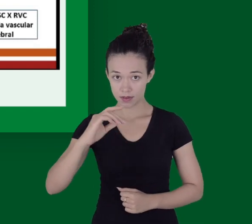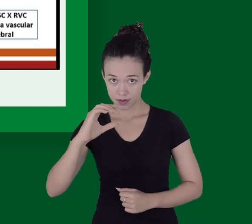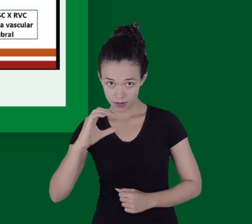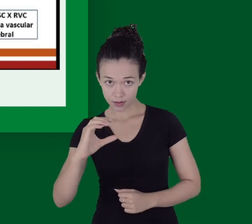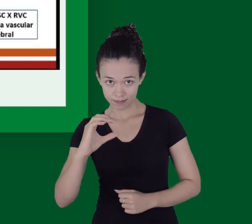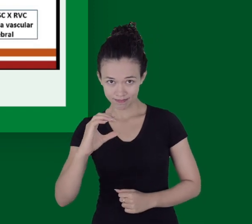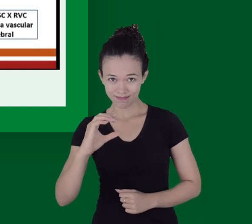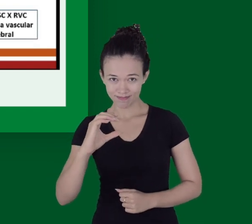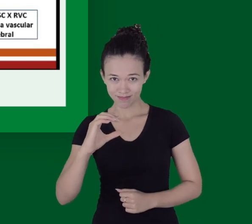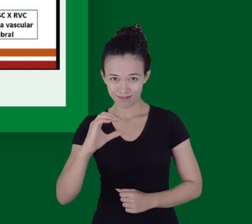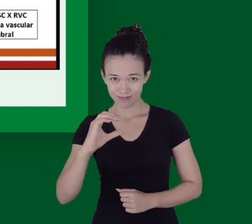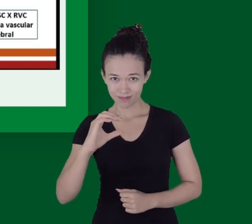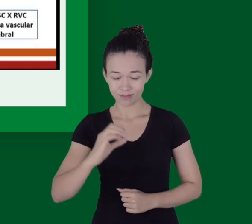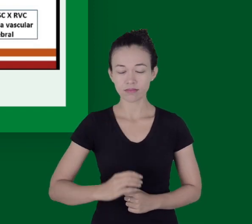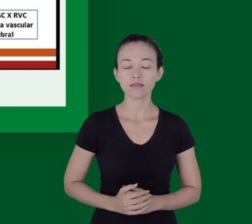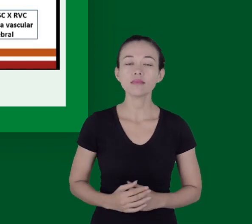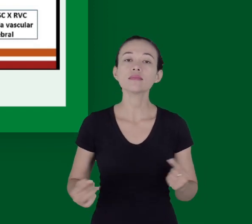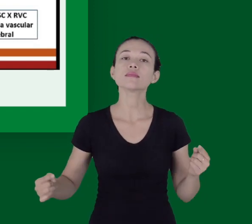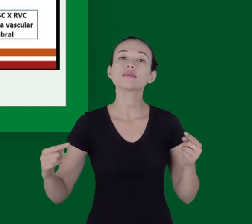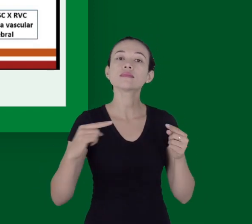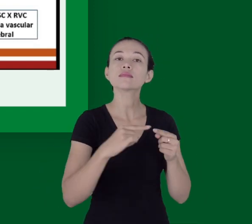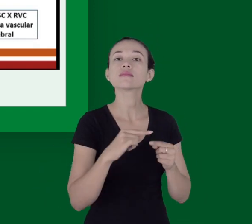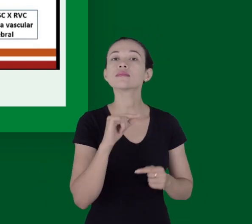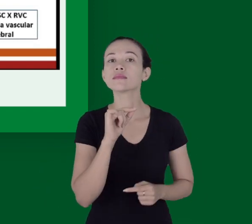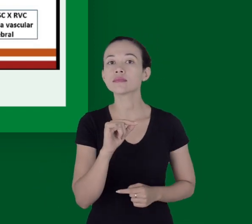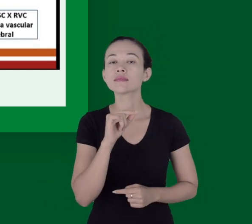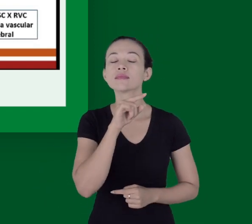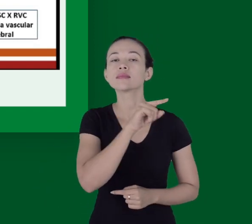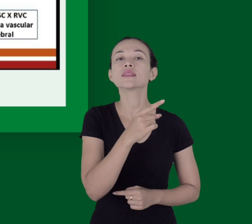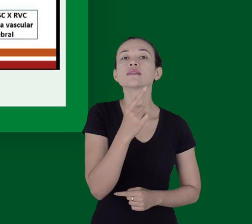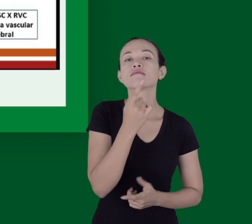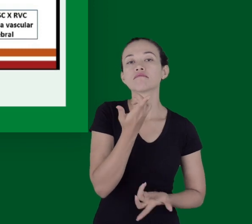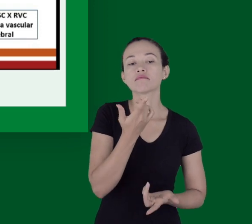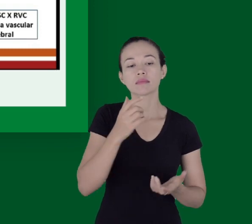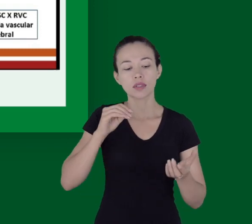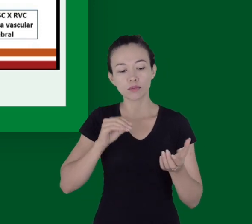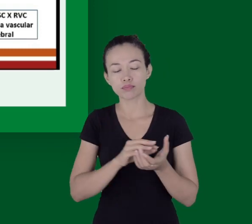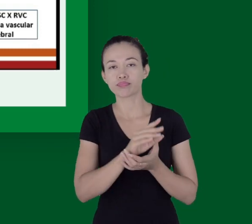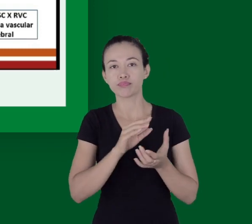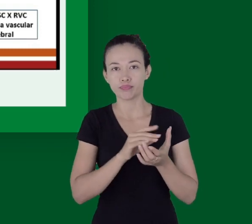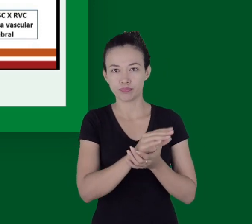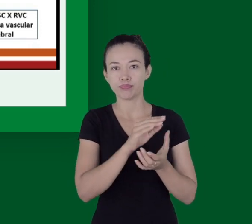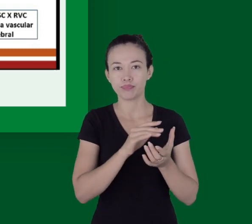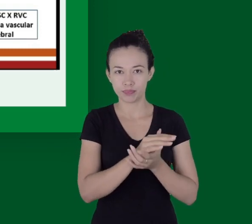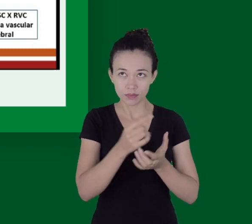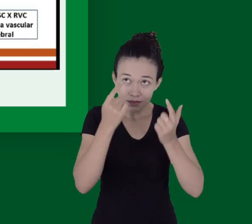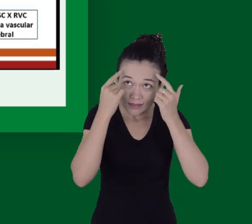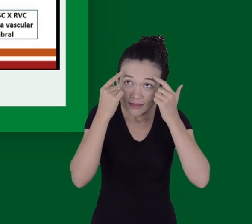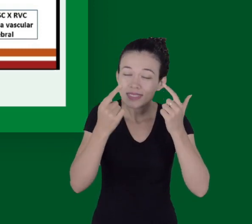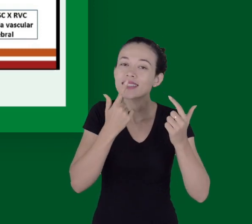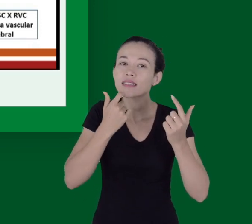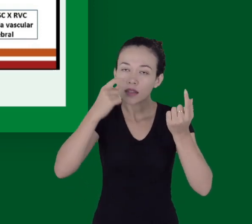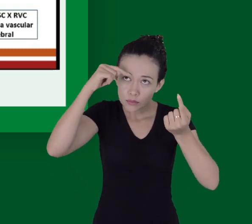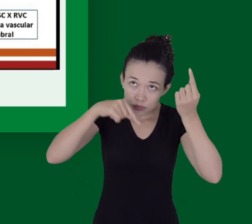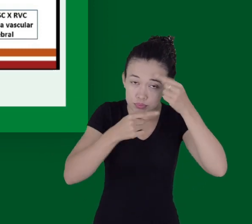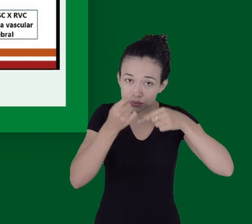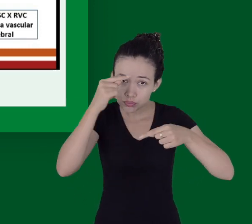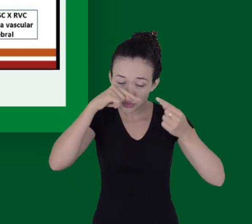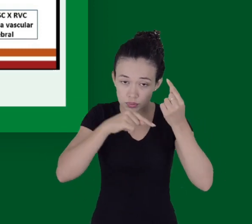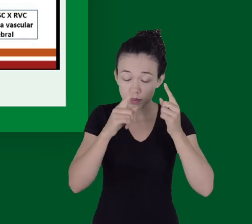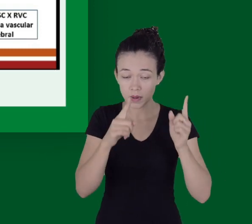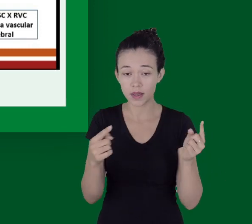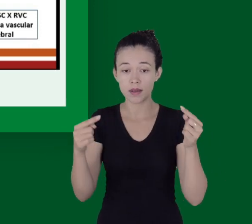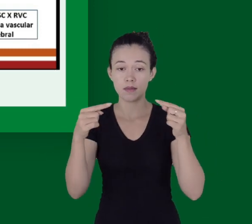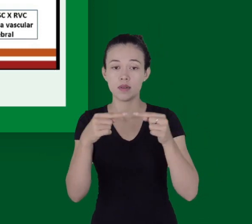que ela tem uma correspondência direta com o componente arterial e uma correspondência em relação à resistência venosa. O que que significa